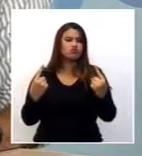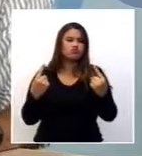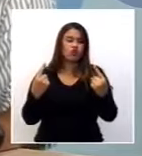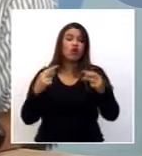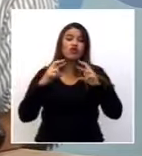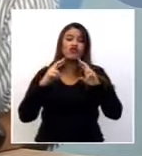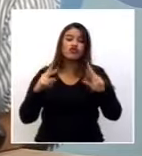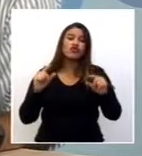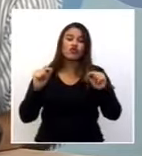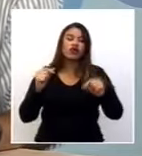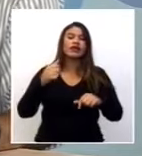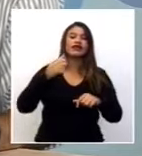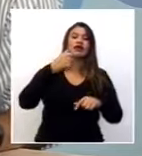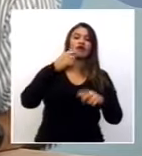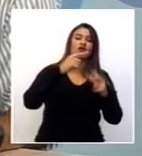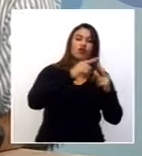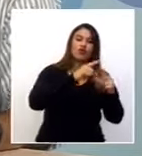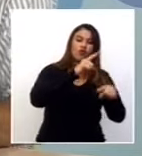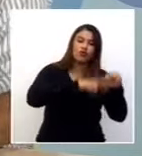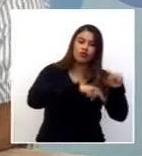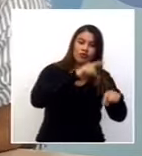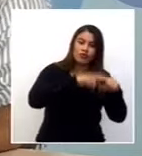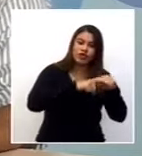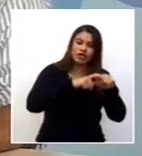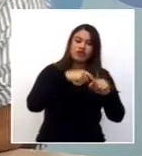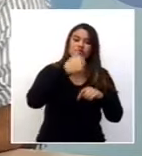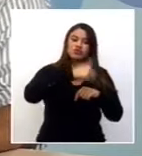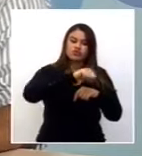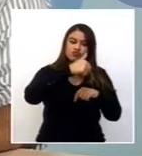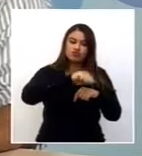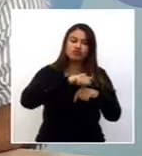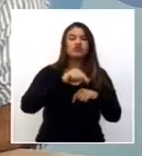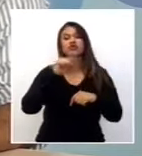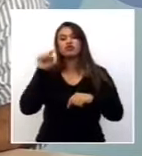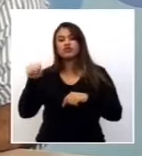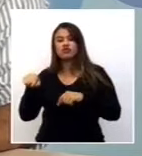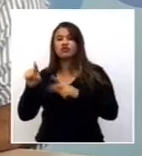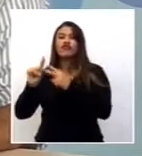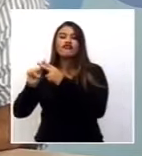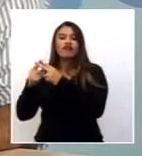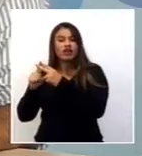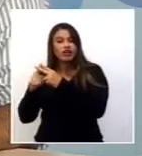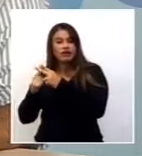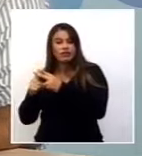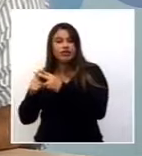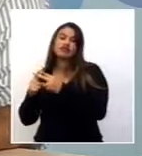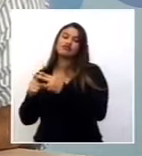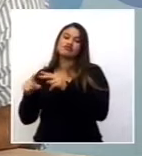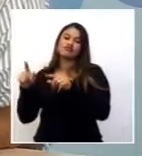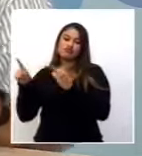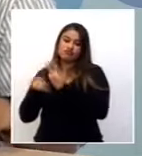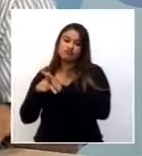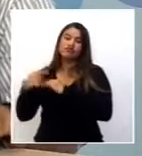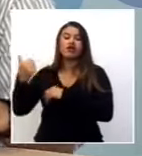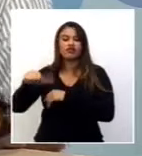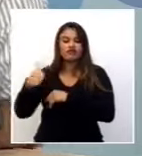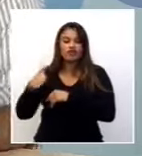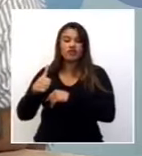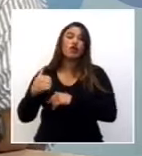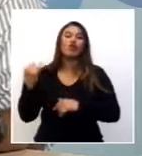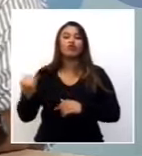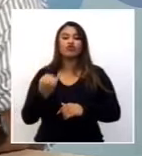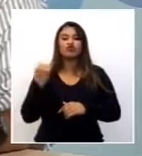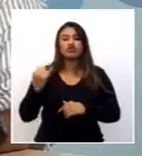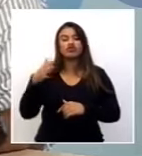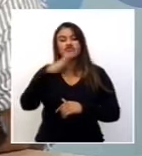avaliativo e a ferramenta que nós estamos utilizando. É importante que vocês possam correr